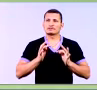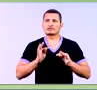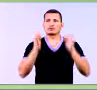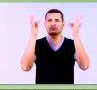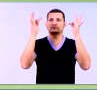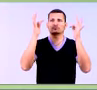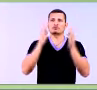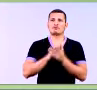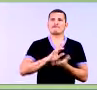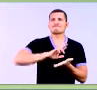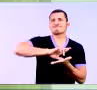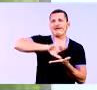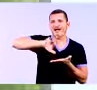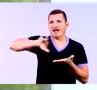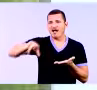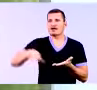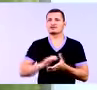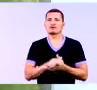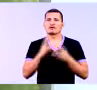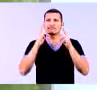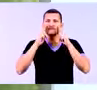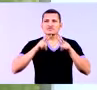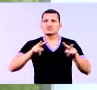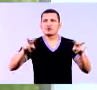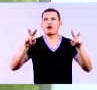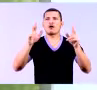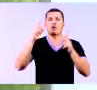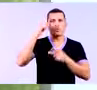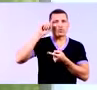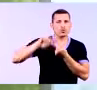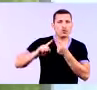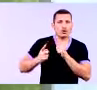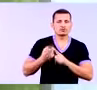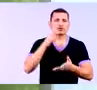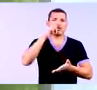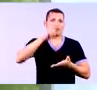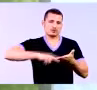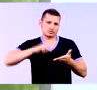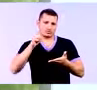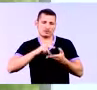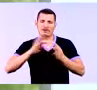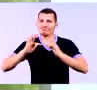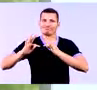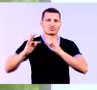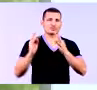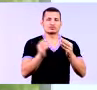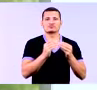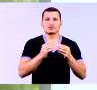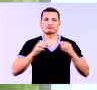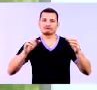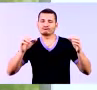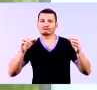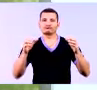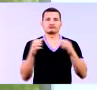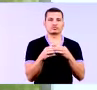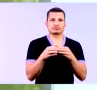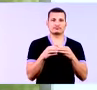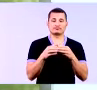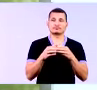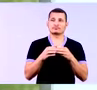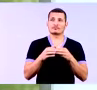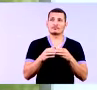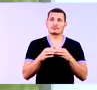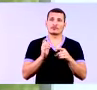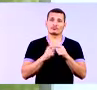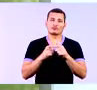tecnologias visuais, tecnologias de leitura, todas elas em um único lugar. O que antes eu teria que